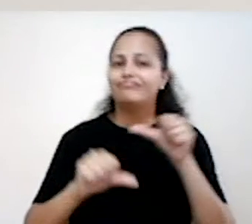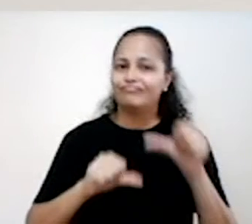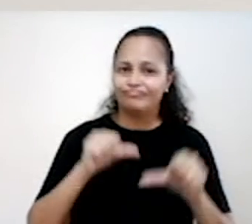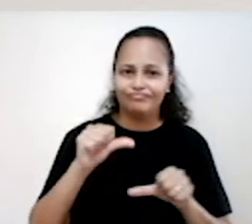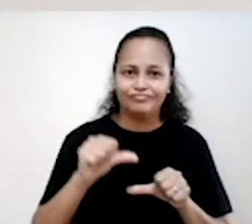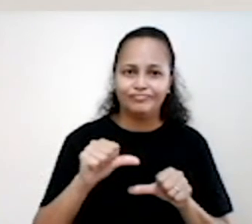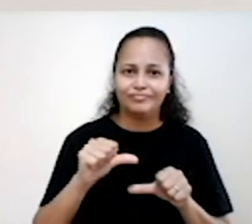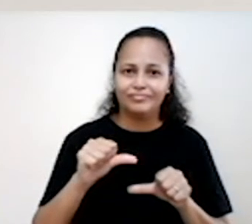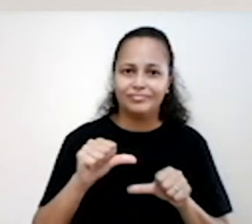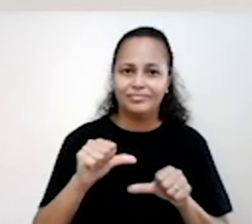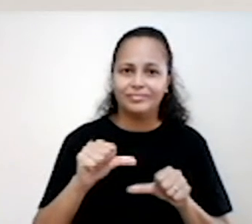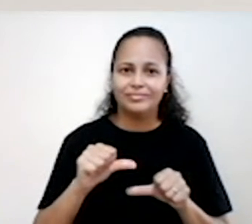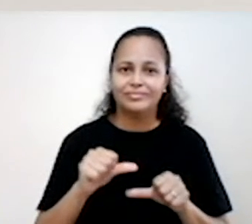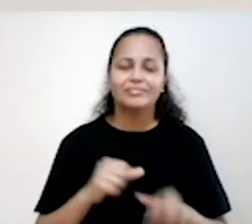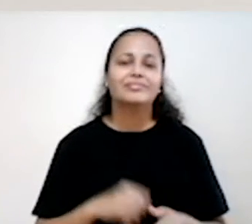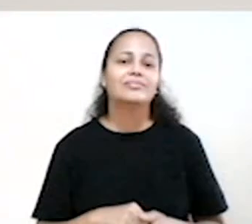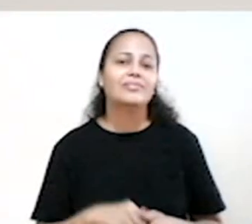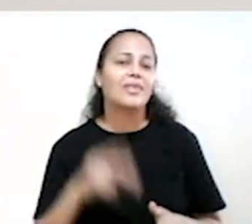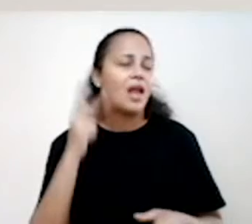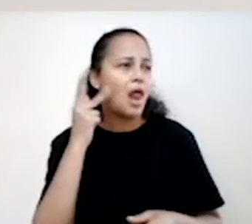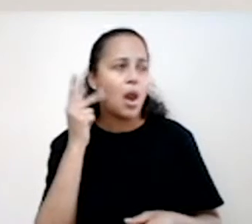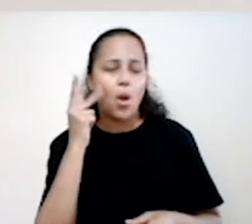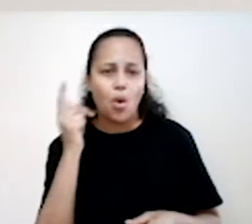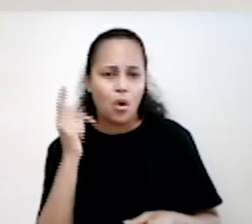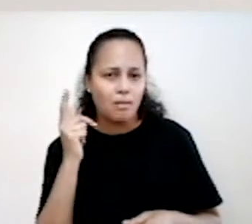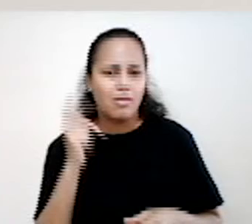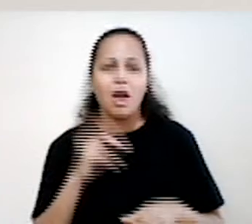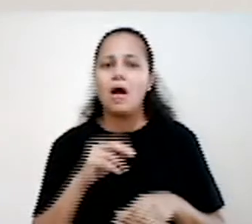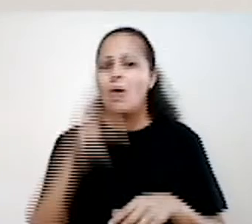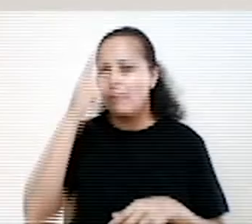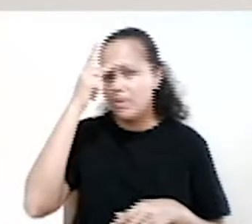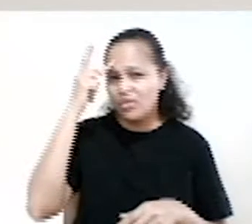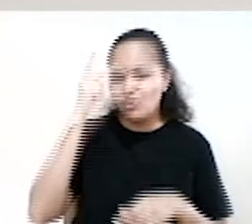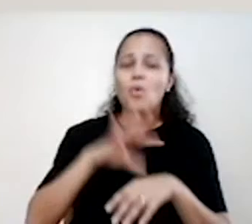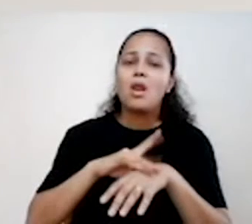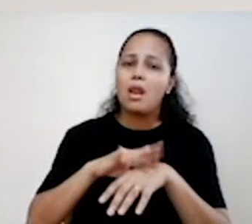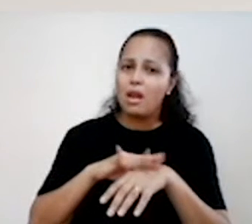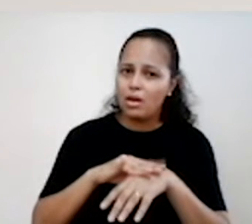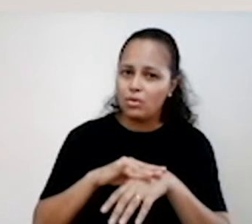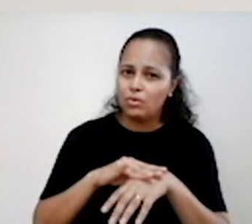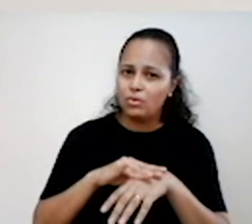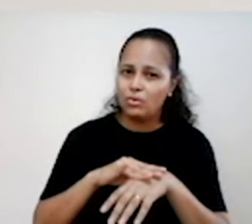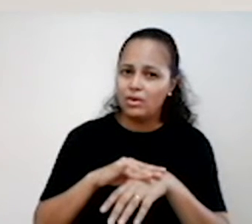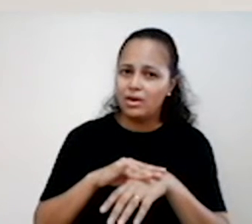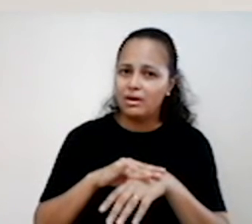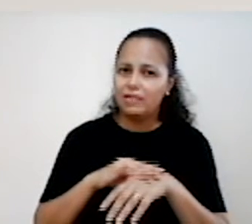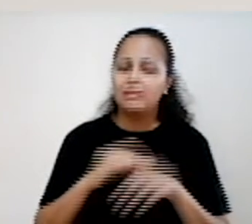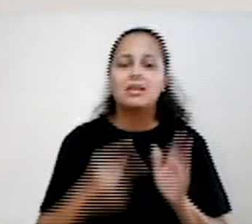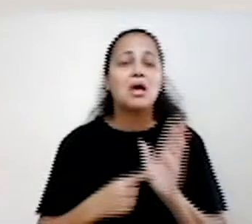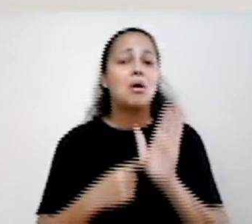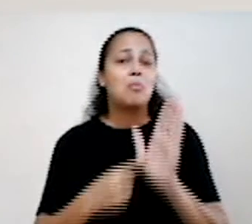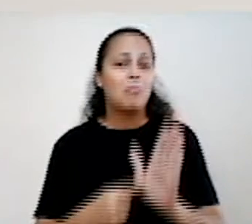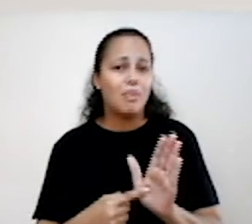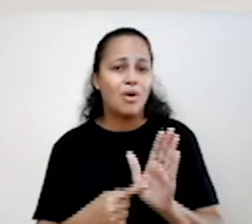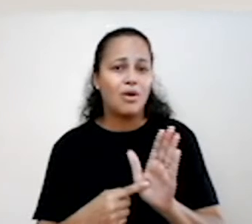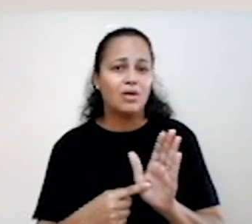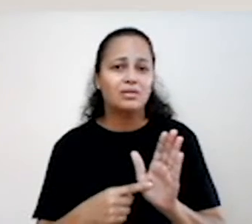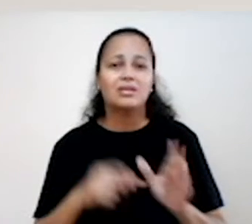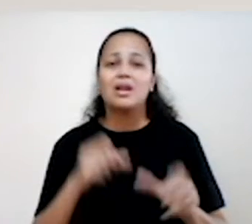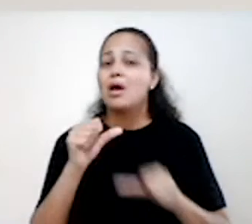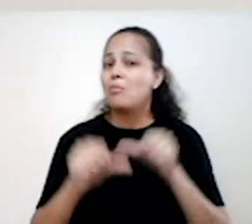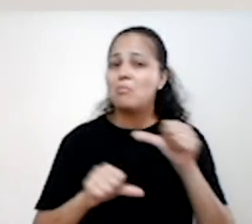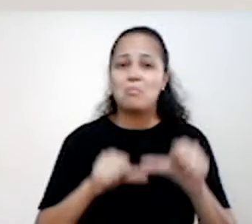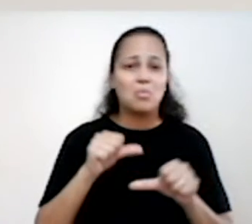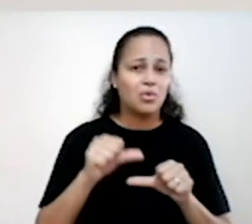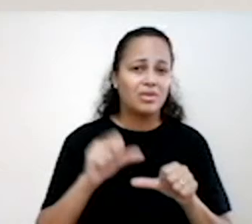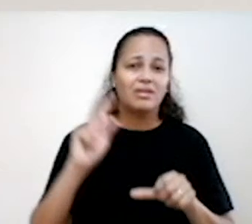inclusive partindo de si mesmo. É natural que a pessoa com síndrome de burnout manifeste alterações repentinas de humor. Isso se dá em